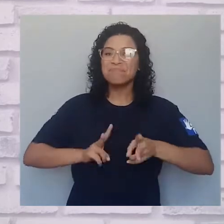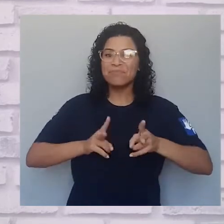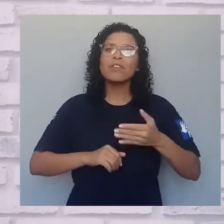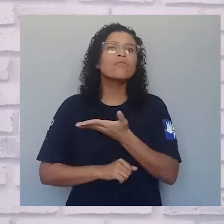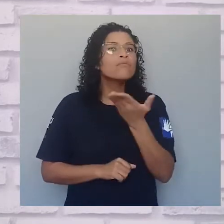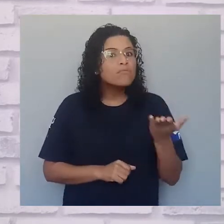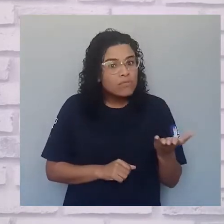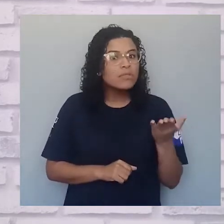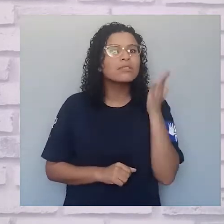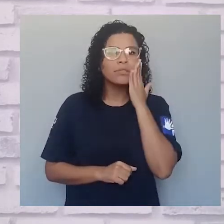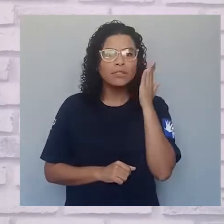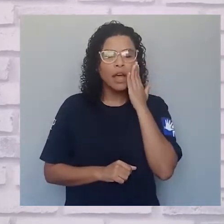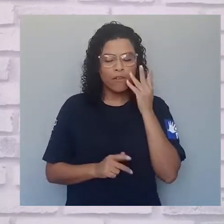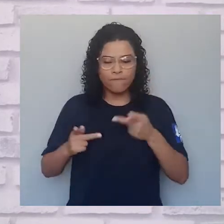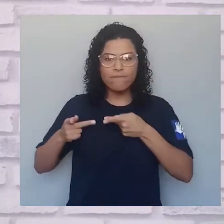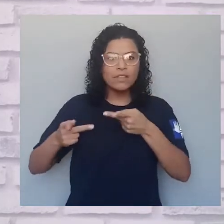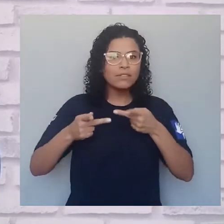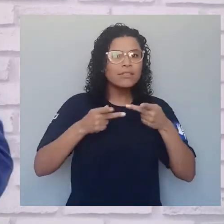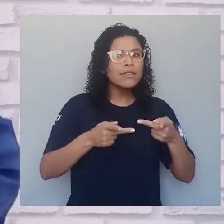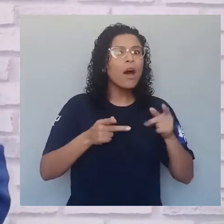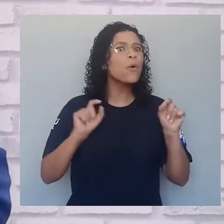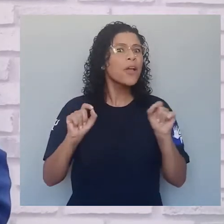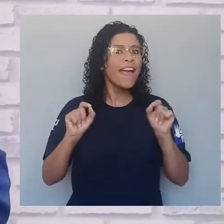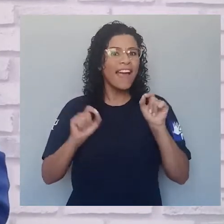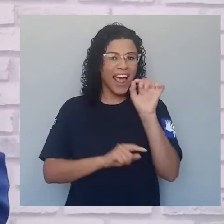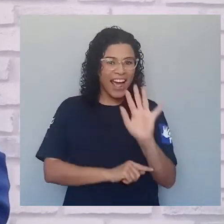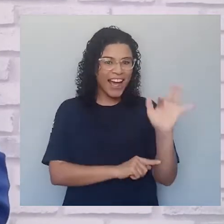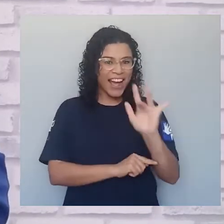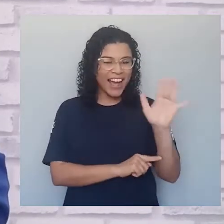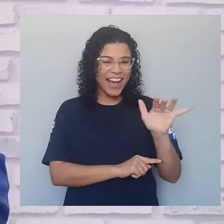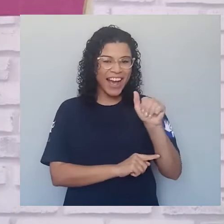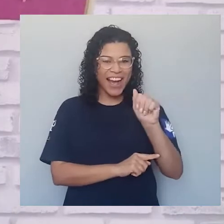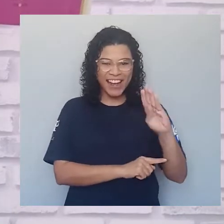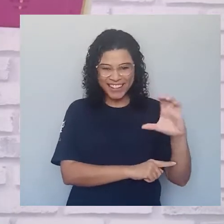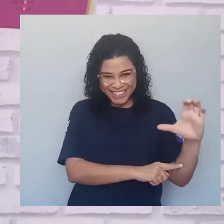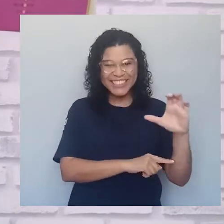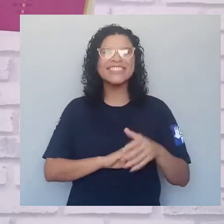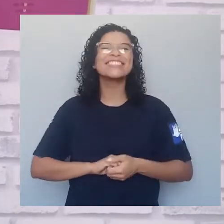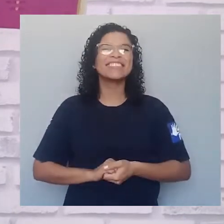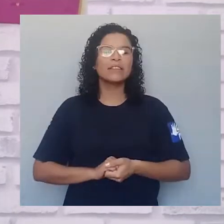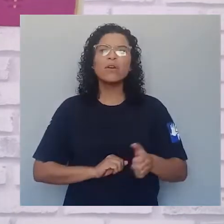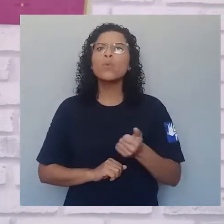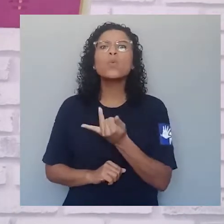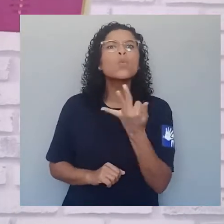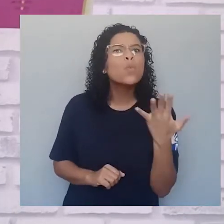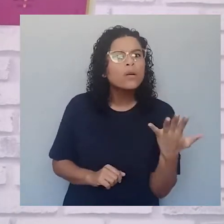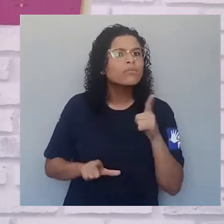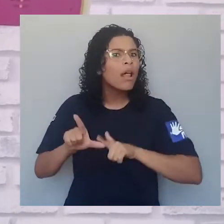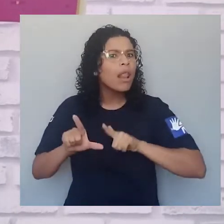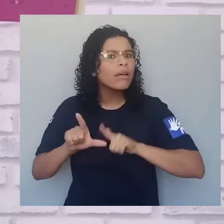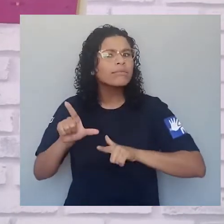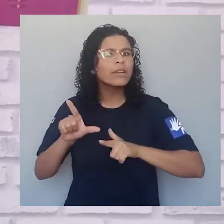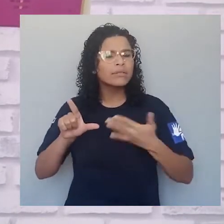sabem, ainda precisamos visitar algumas letrinhas do nosso alfabeto. Nossa, quantas letras tem, não é